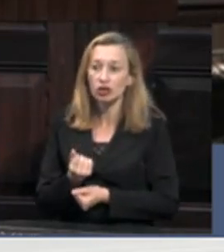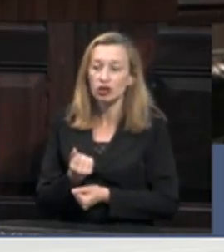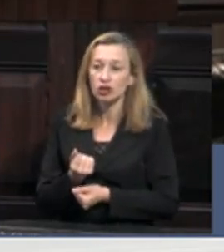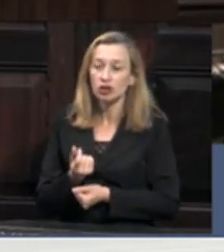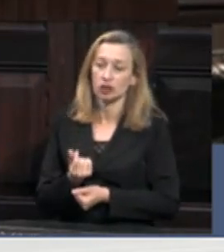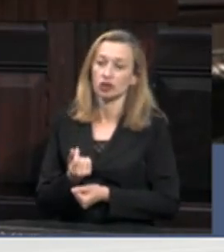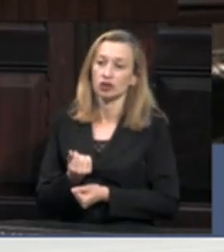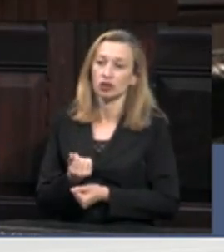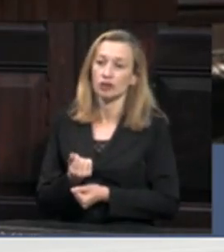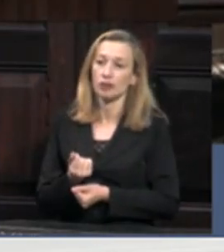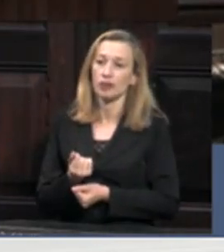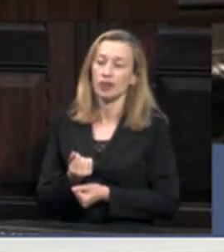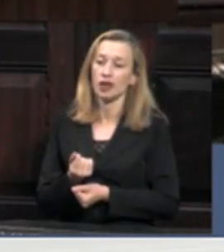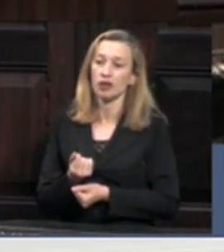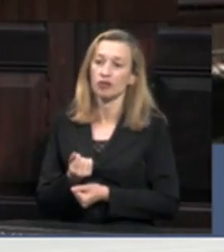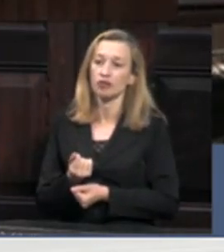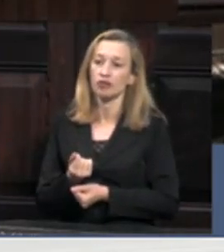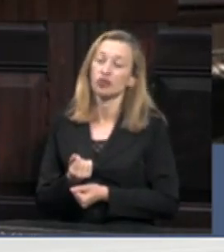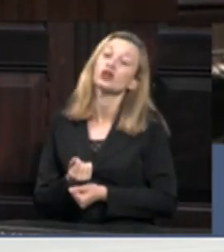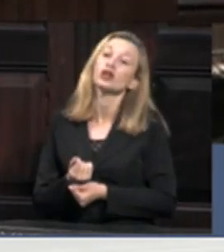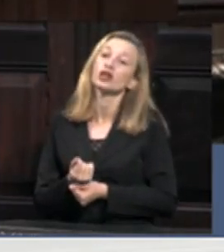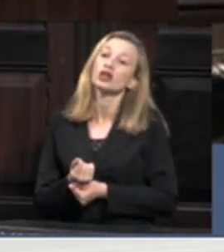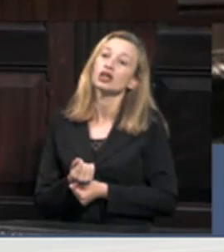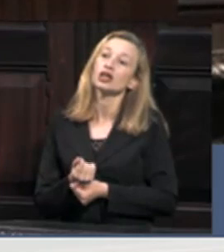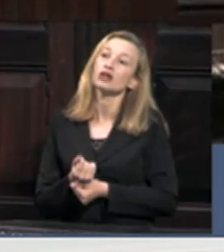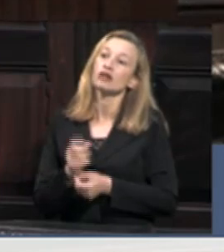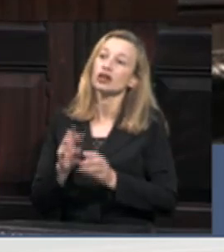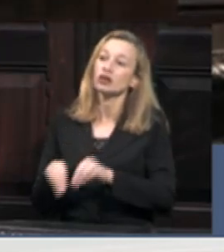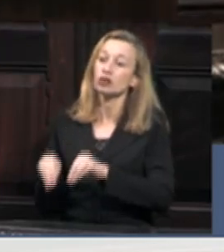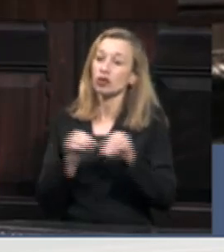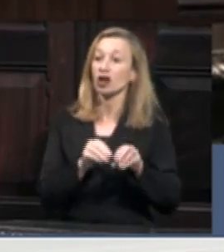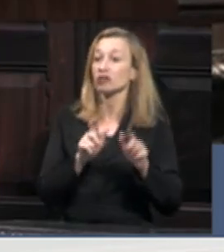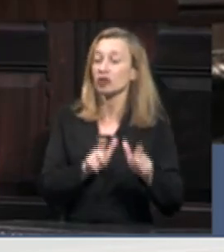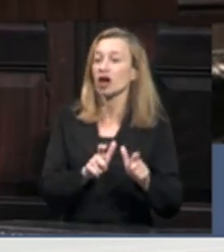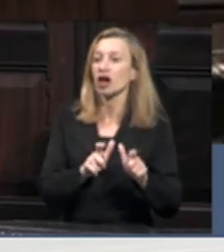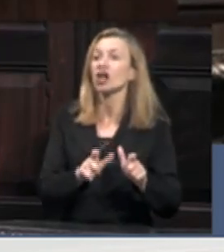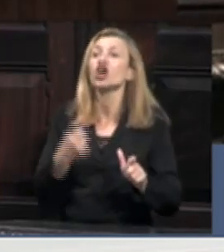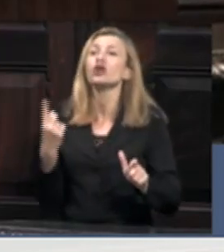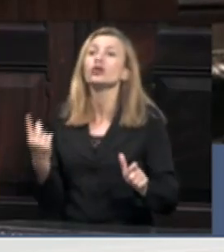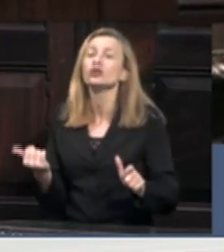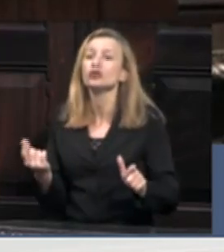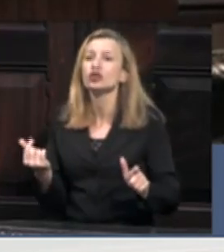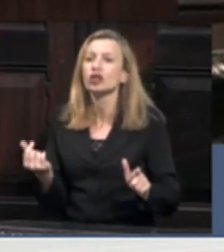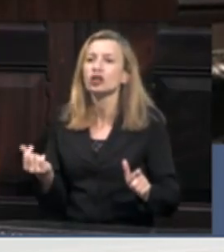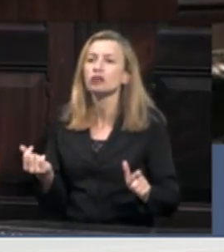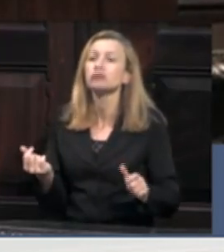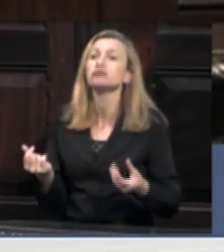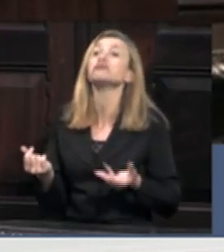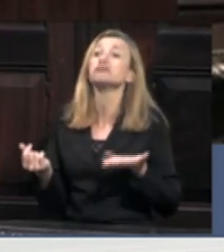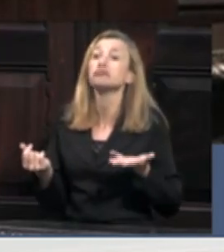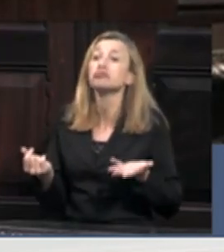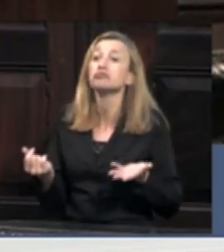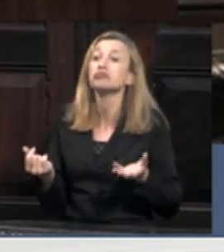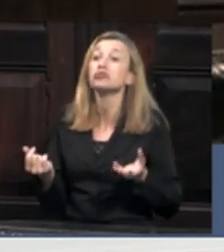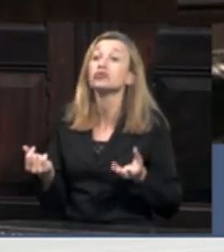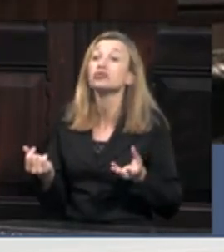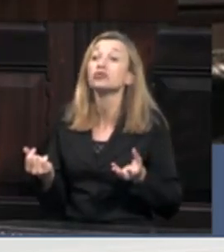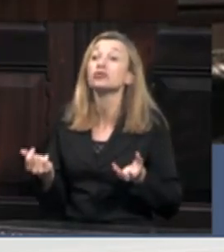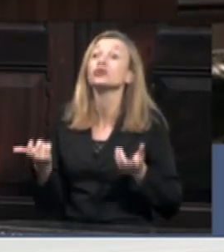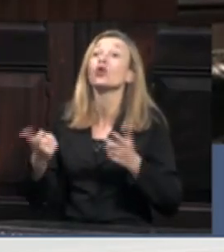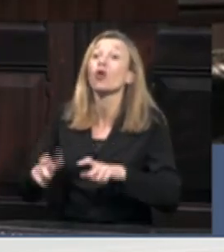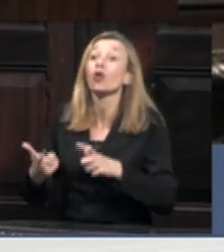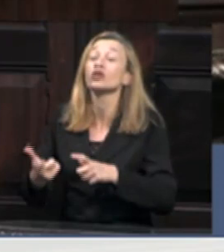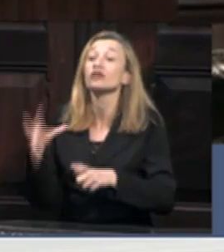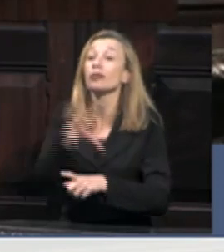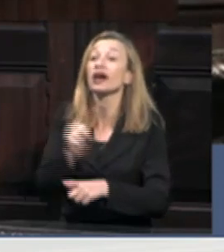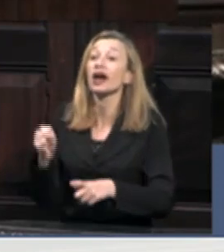aumenta de 8 para 13 bilhões de reais. E o dinheiro para o bilhete único, de onde é que vai sair? E o dinheiro